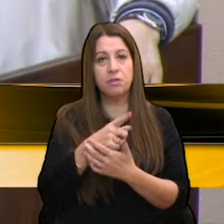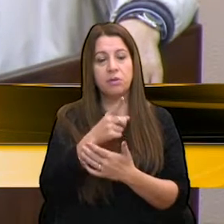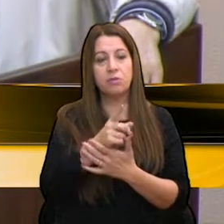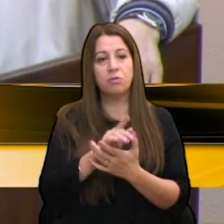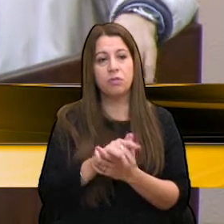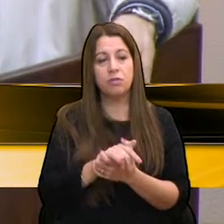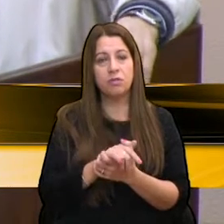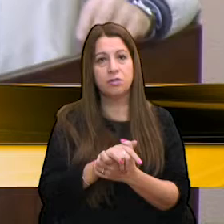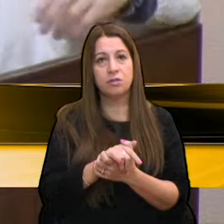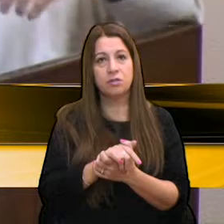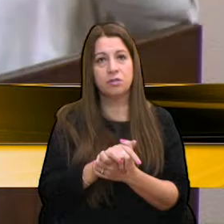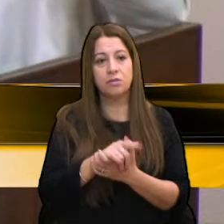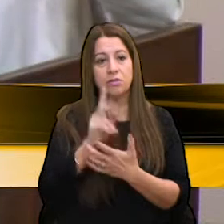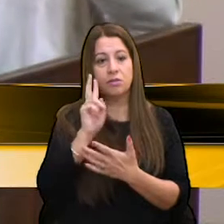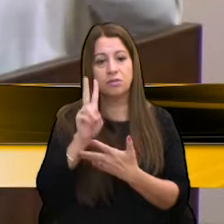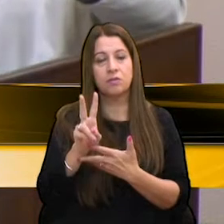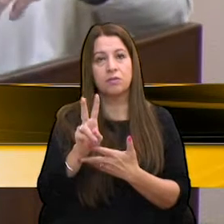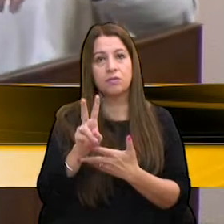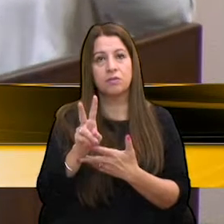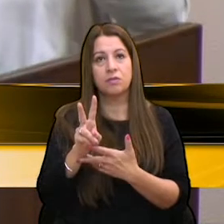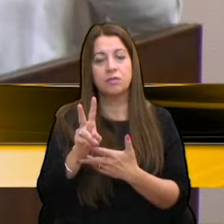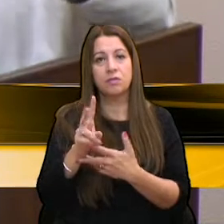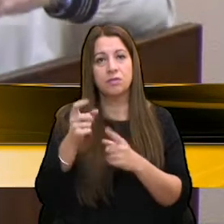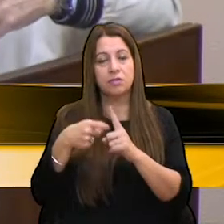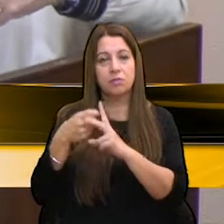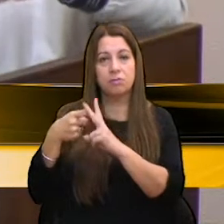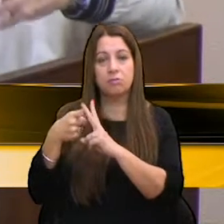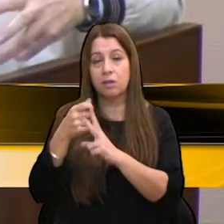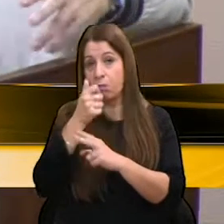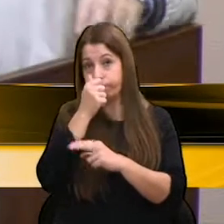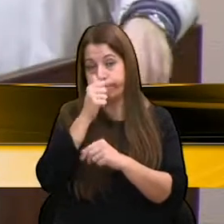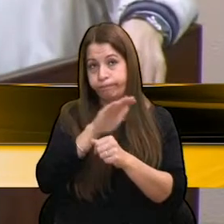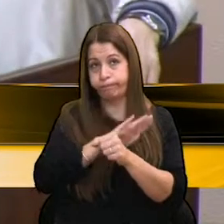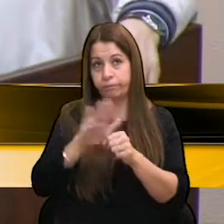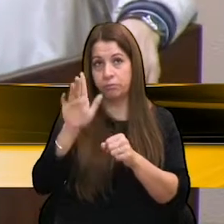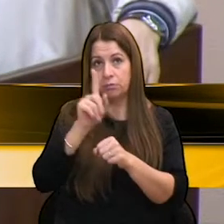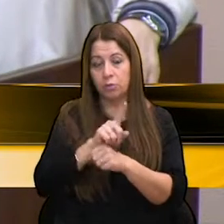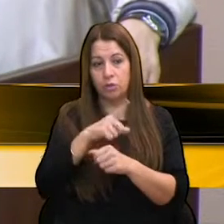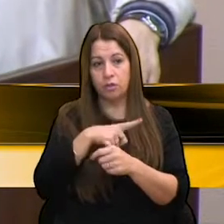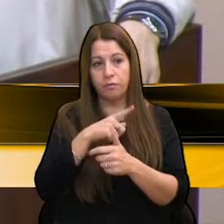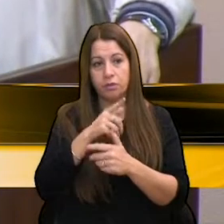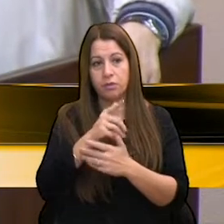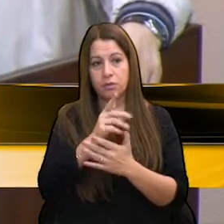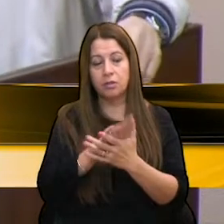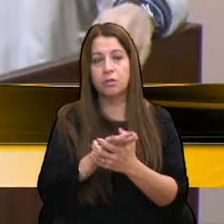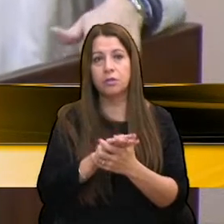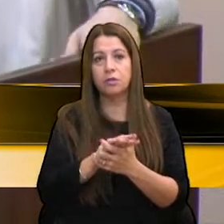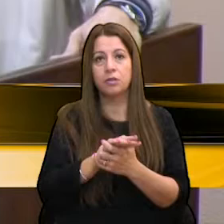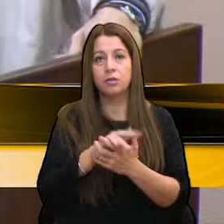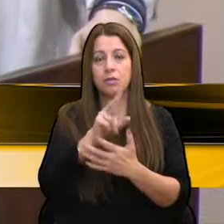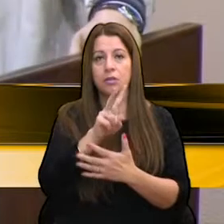outros municípios estão com o calendário lotado de eventos... Permite uma parte, vereador Ediló. Para